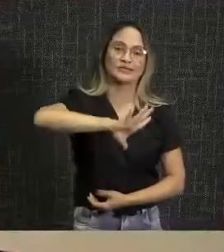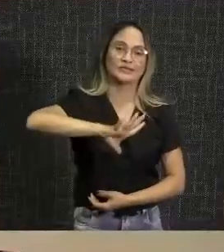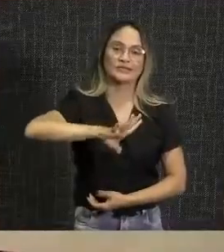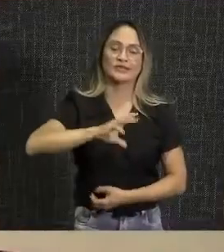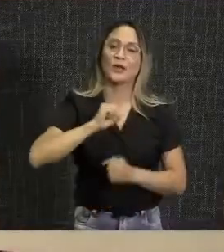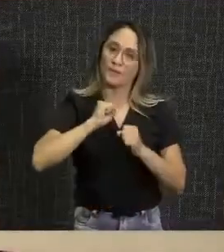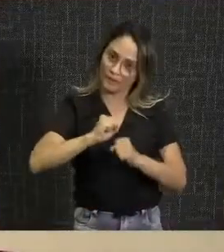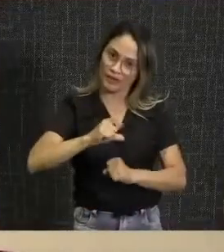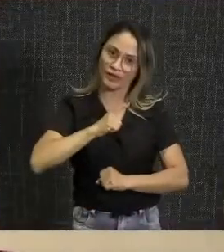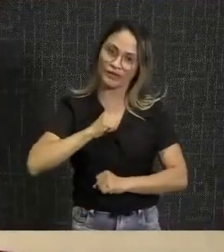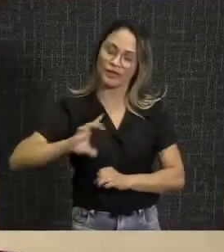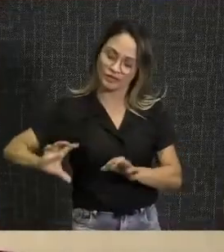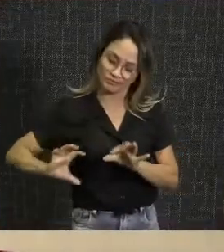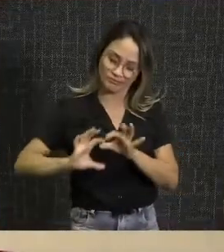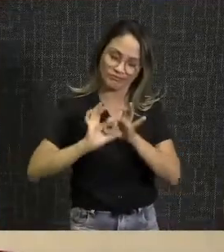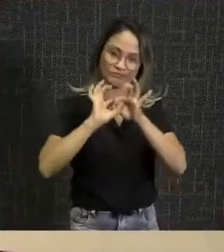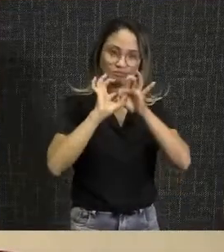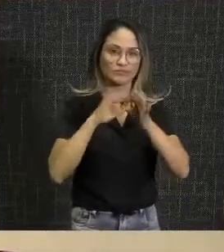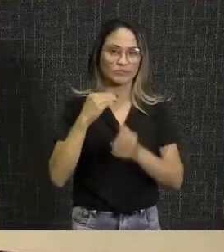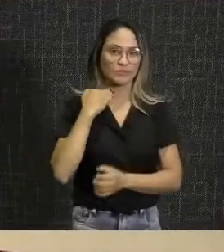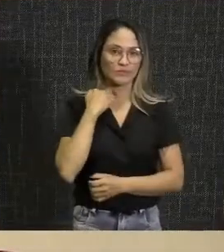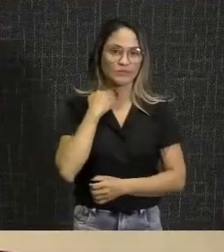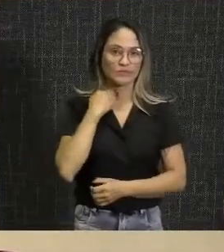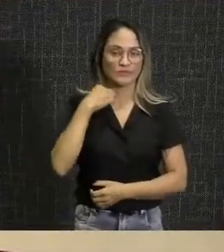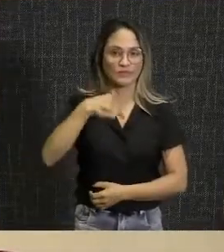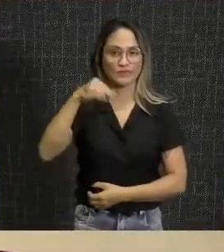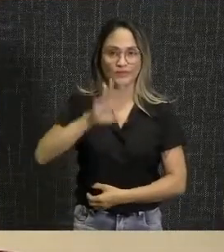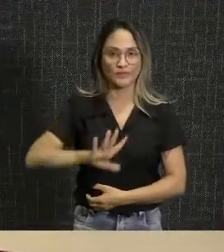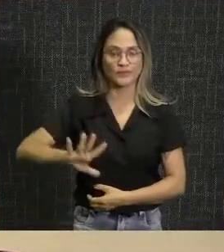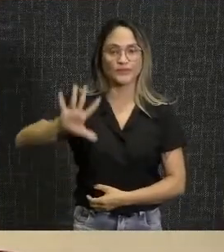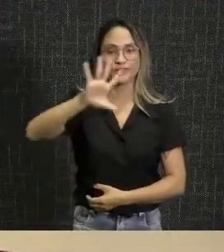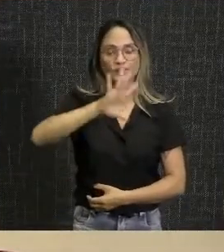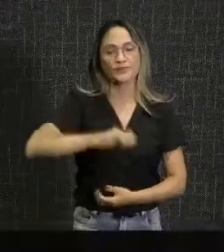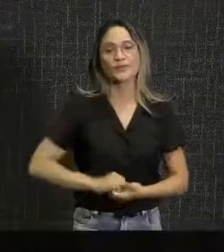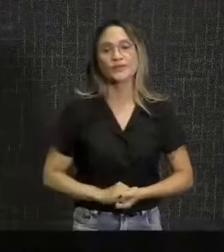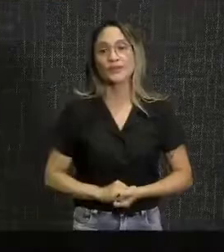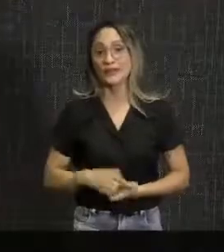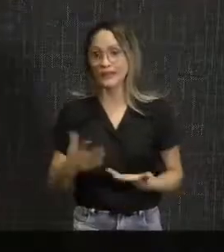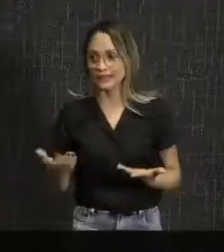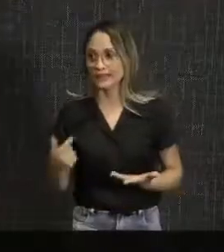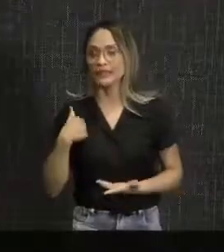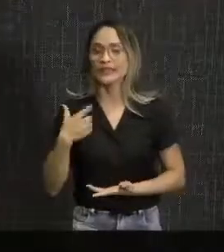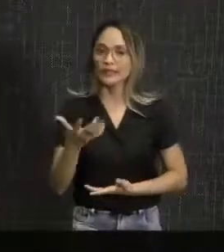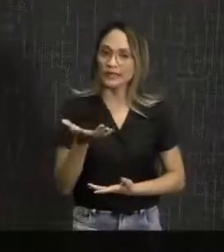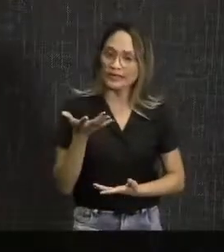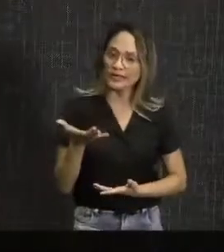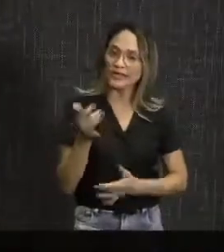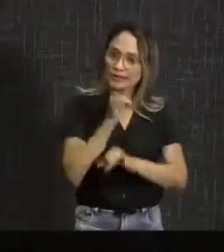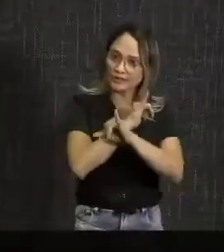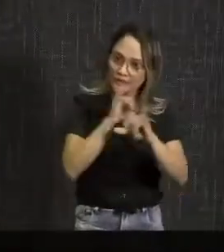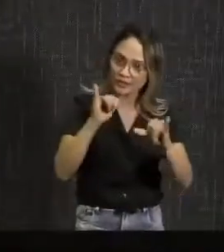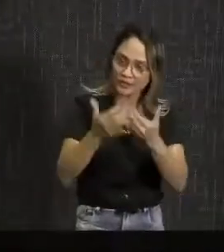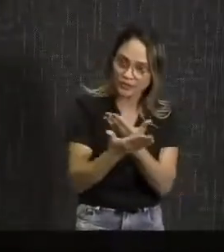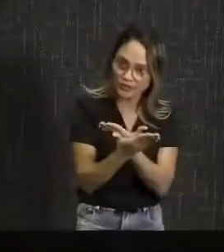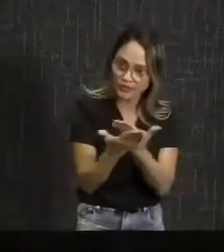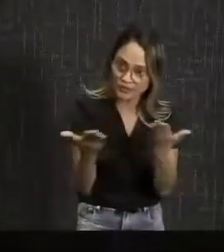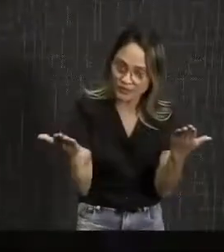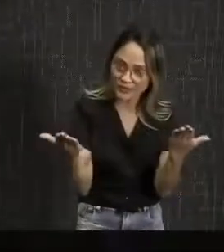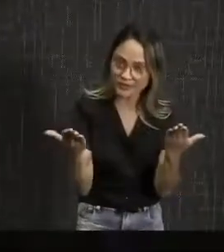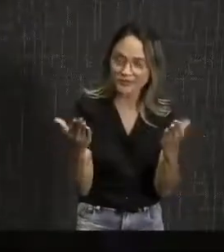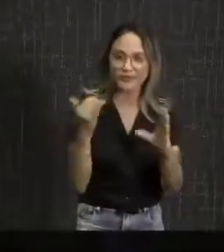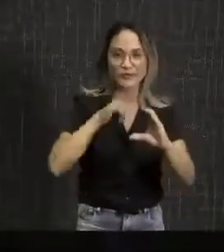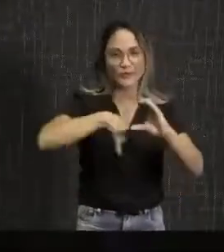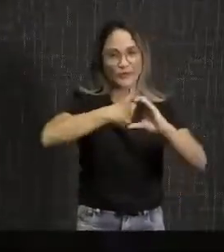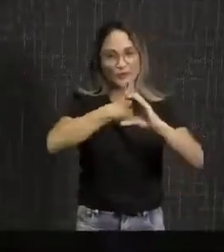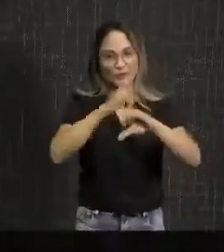apoio importante do Banco do Nordeste. Aliás, a gente queria chamar uma mensagem aí do Banco do Nordeste para vocês que estão nos acompanhando pelo nosso canal no